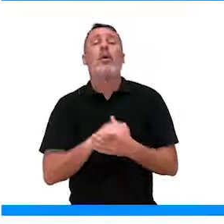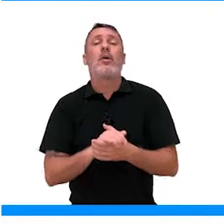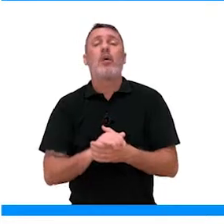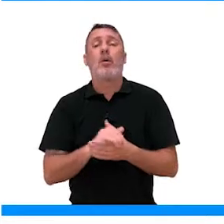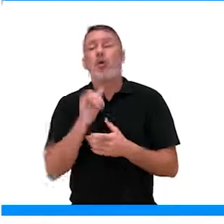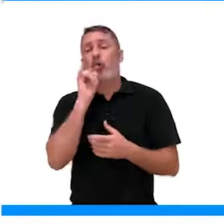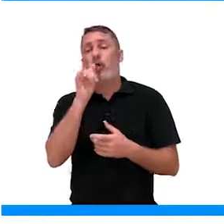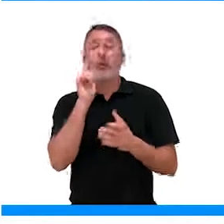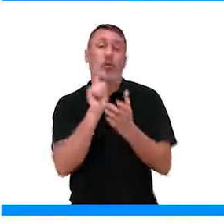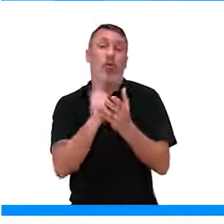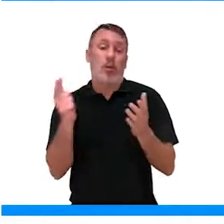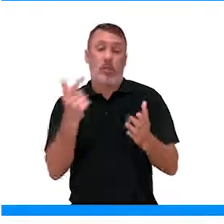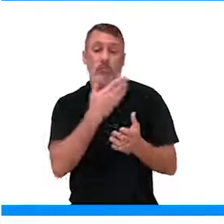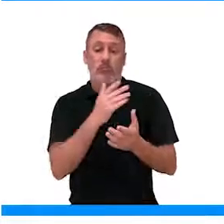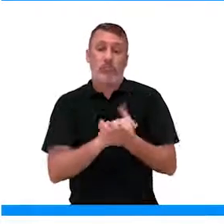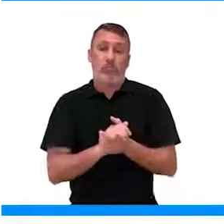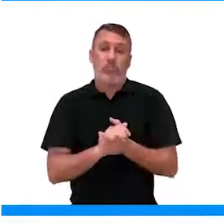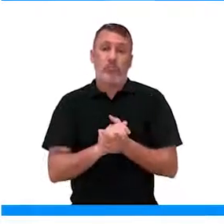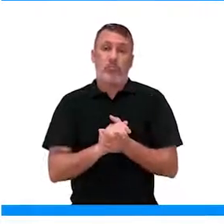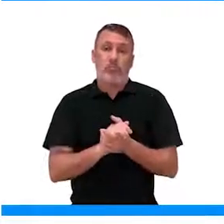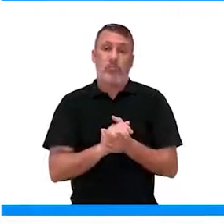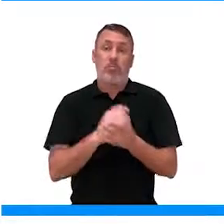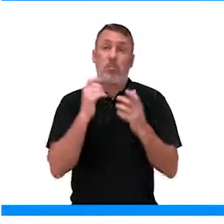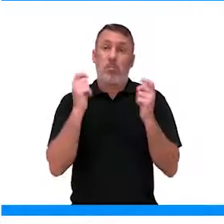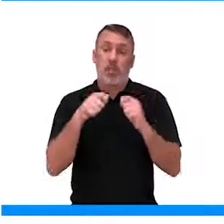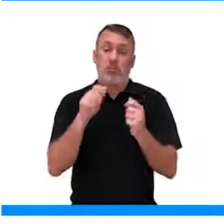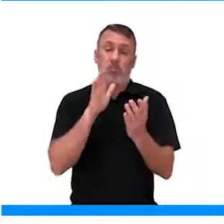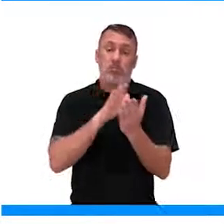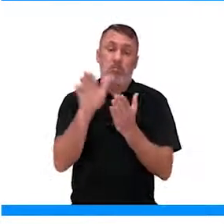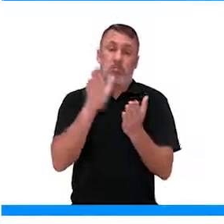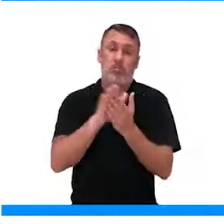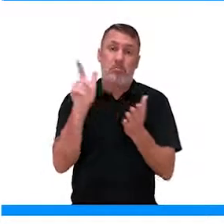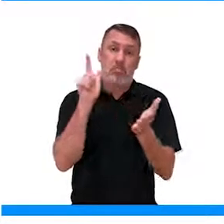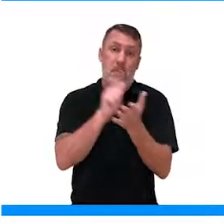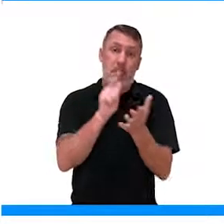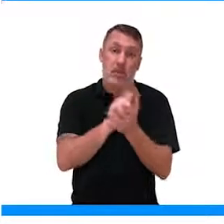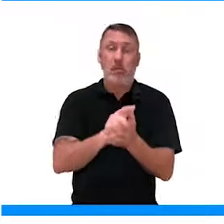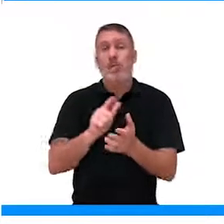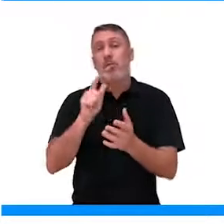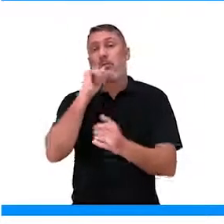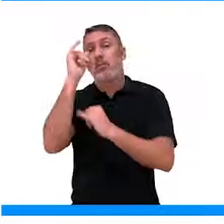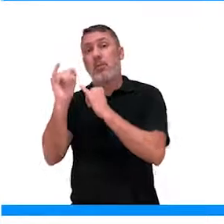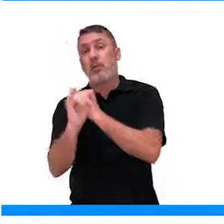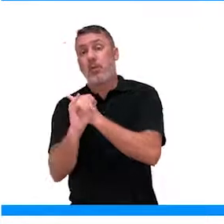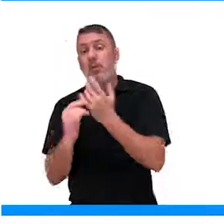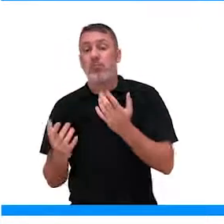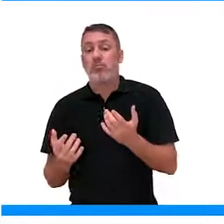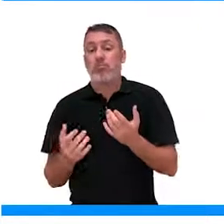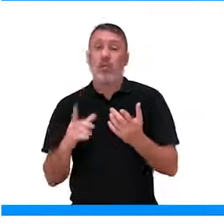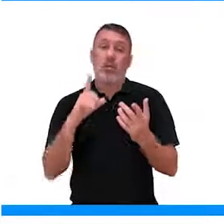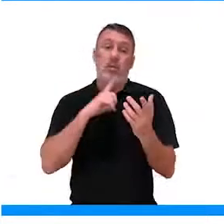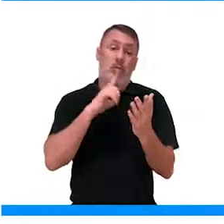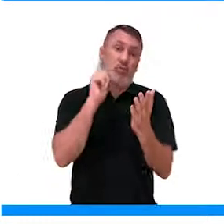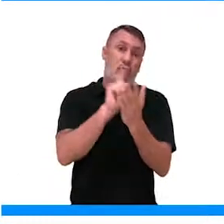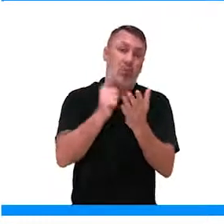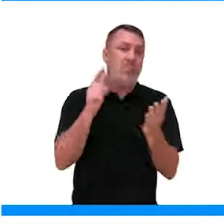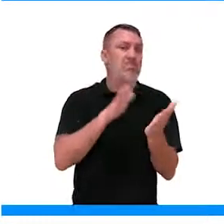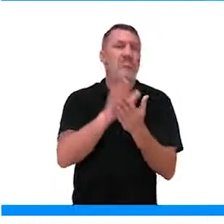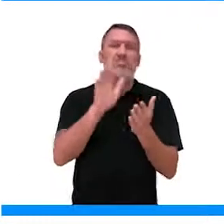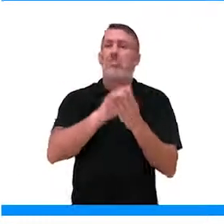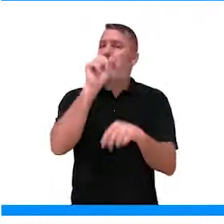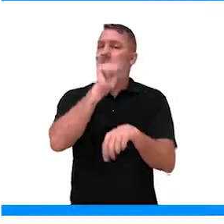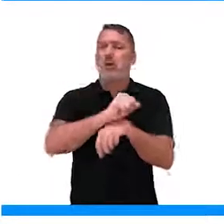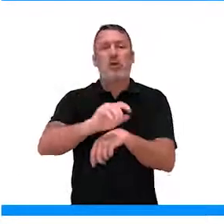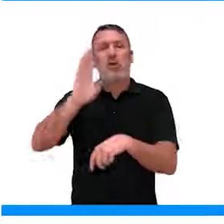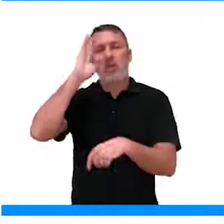tem uma notícia de jornal. Pode ser impressa, né? Hoje em dia pode ser impressa, pode ser digitalizada. Existem jornais que